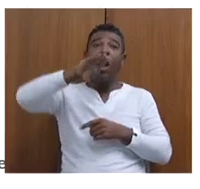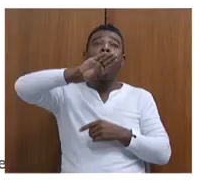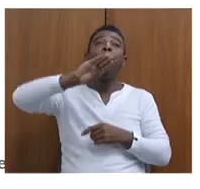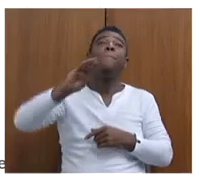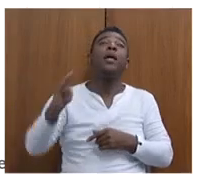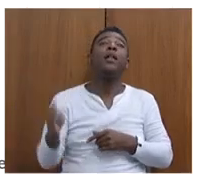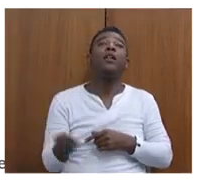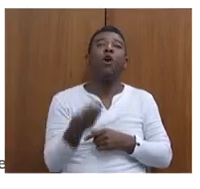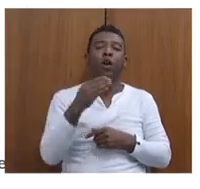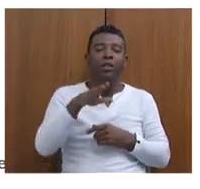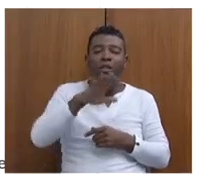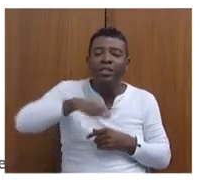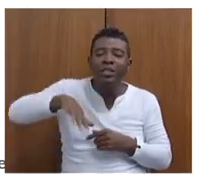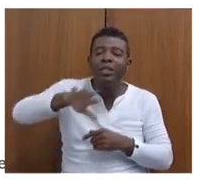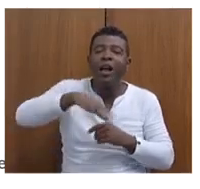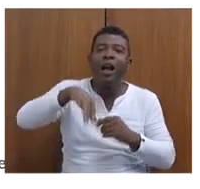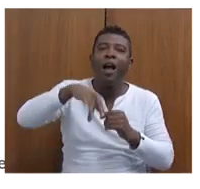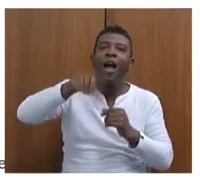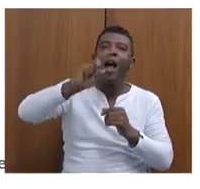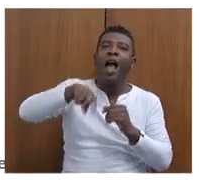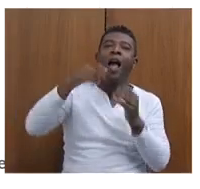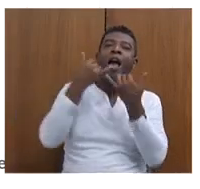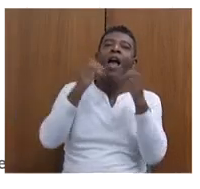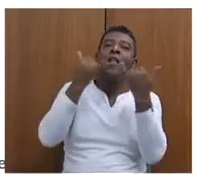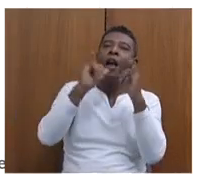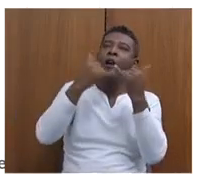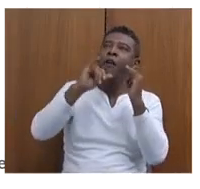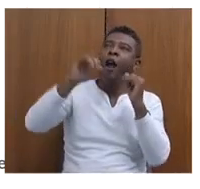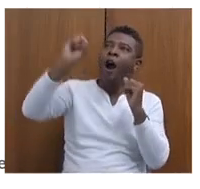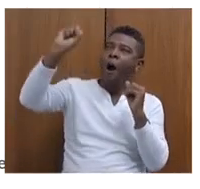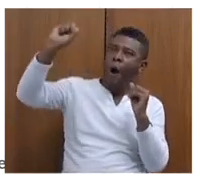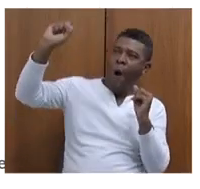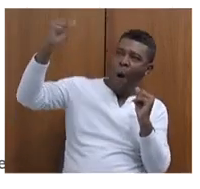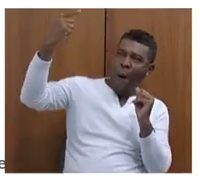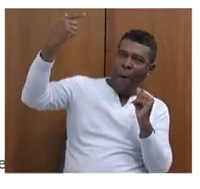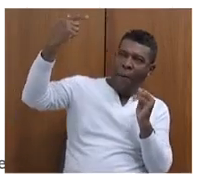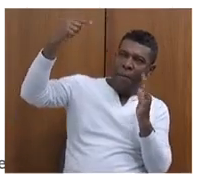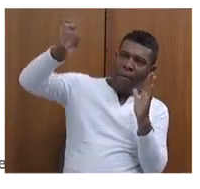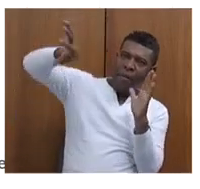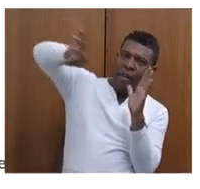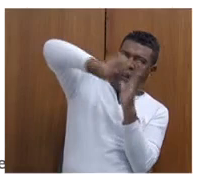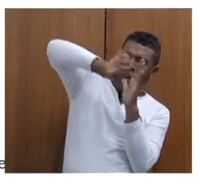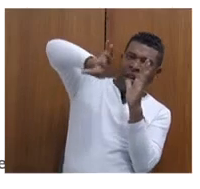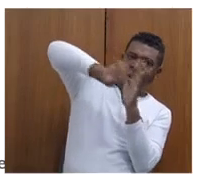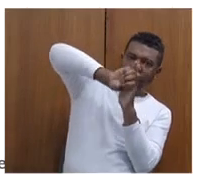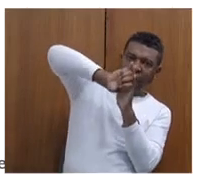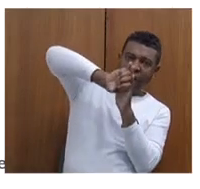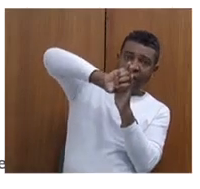em energia solar Já estamos com seis gigawatts